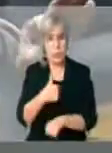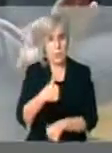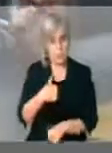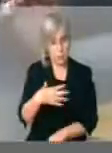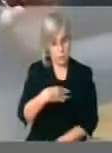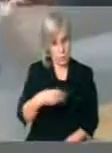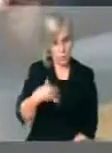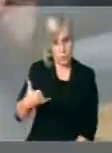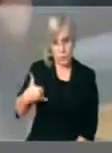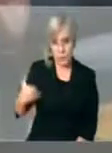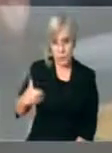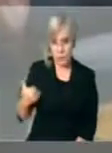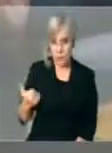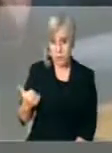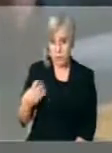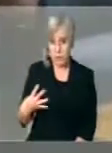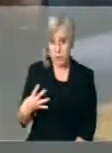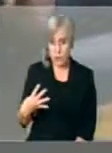14...